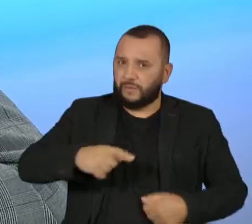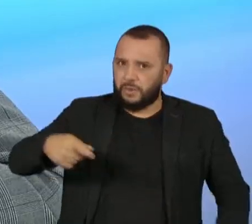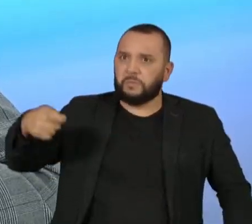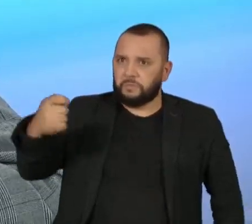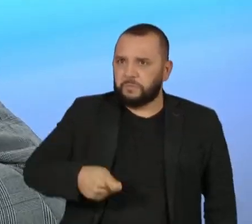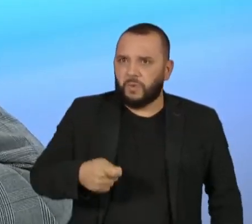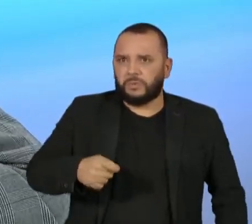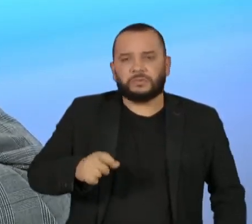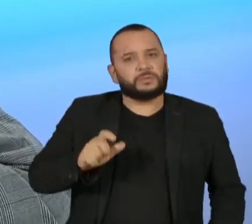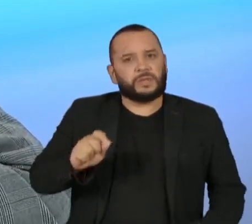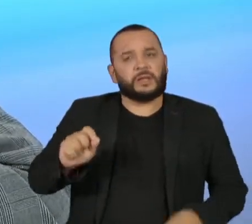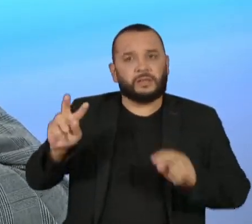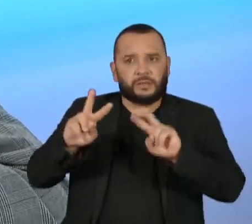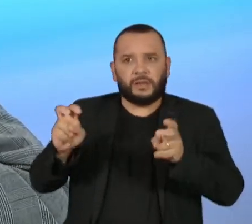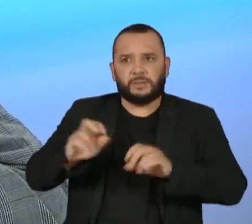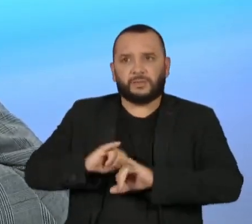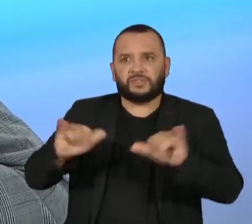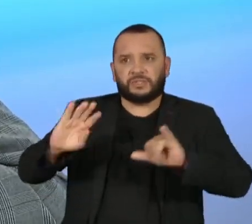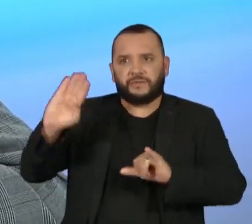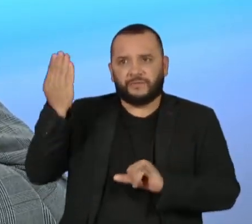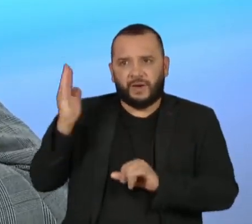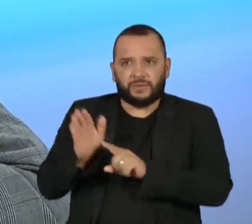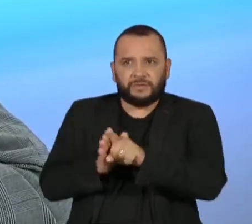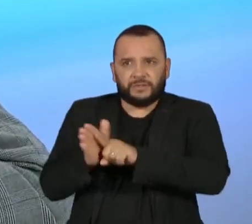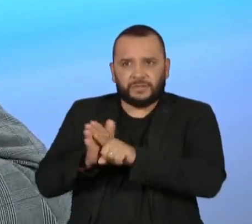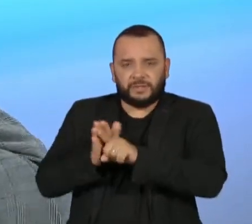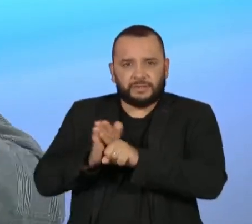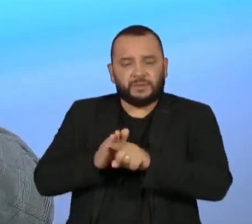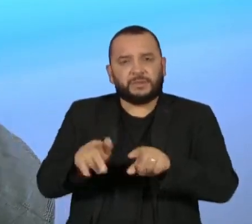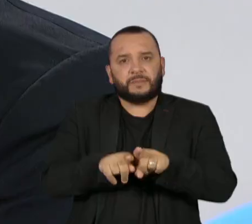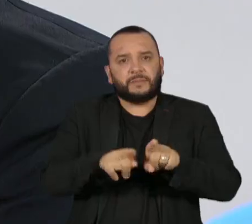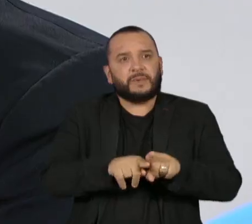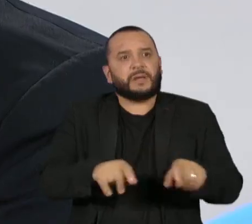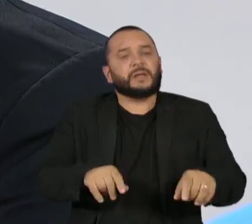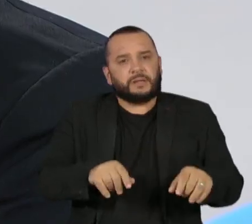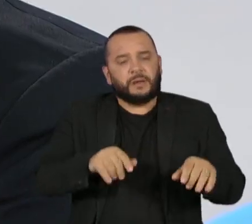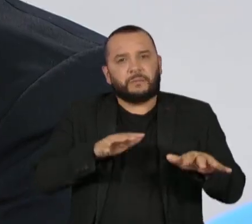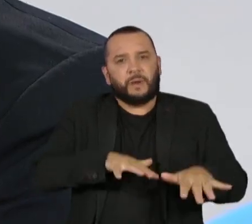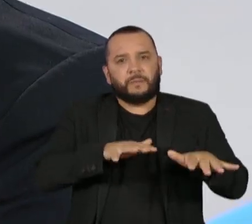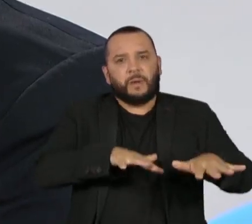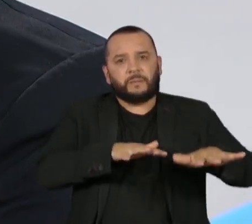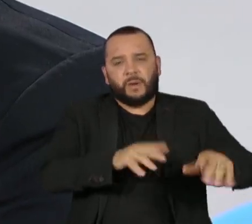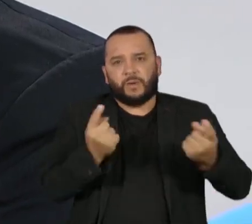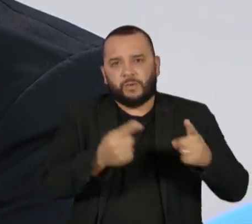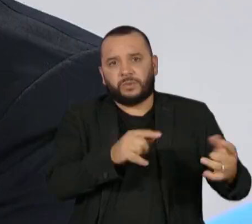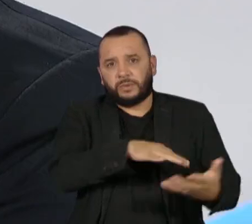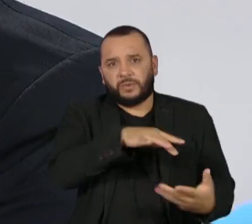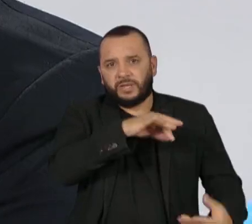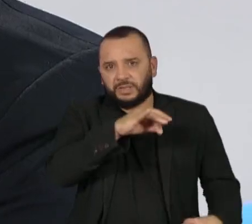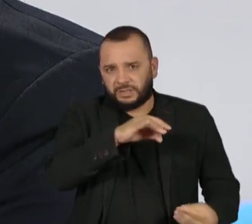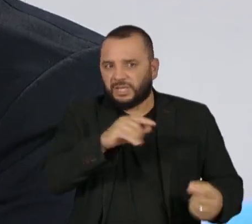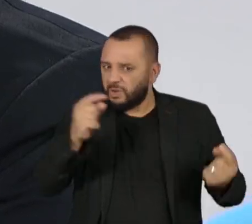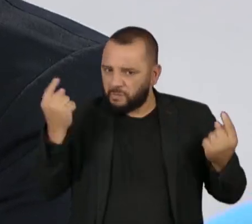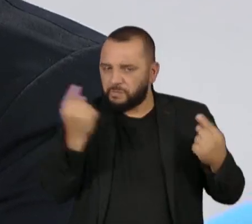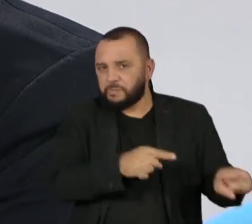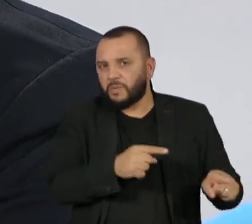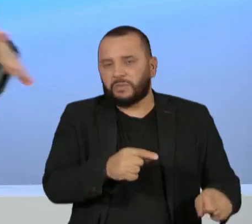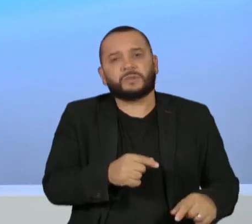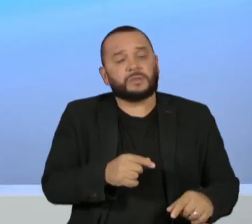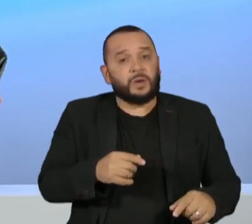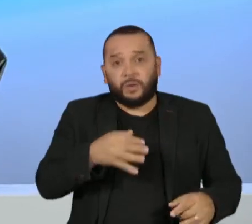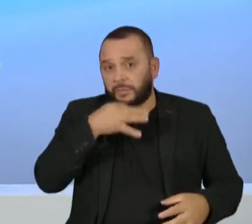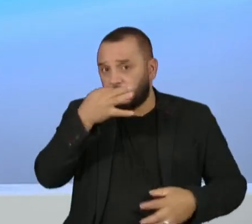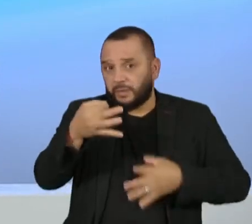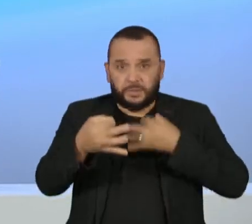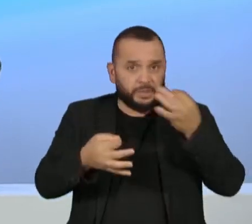das fake news, aos inquéritos dos atos antidemocráticos, uma atuação que dividiu opiniões. E eu gostaria de te ouvir